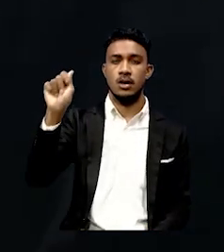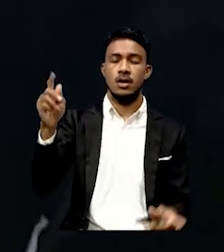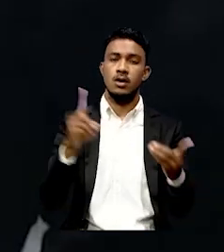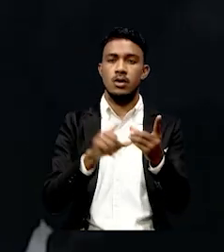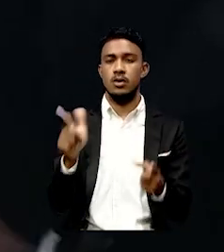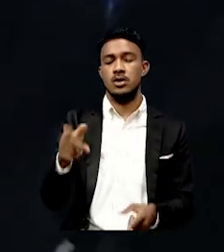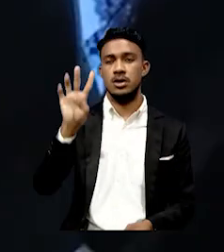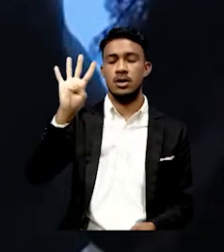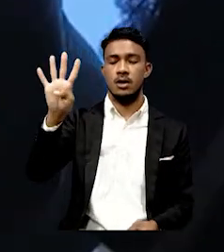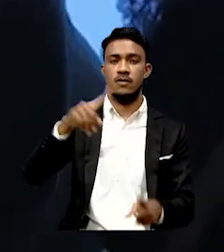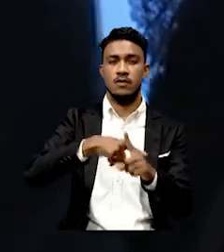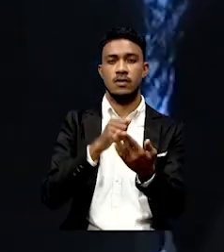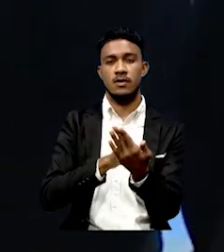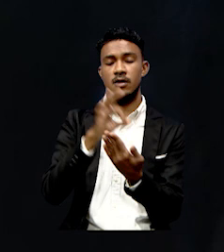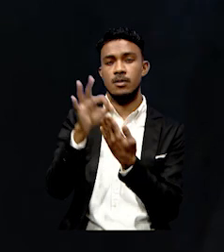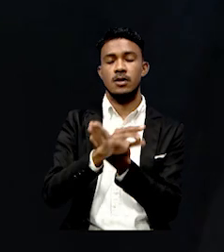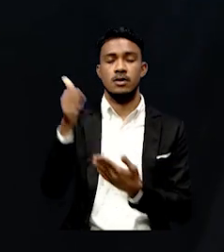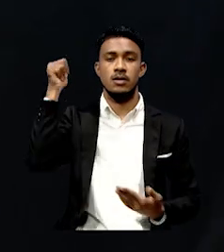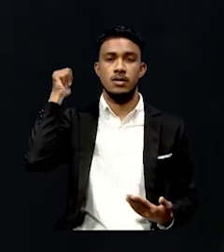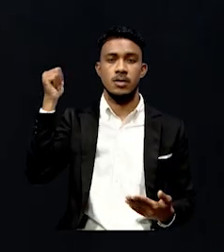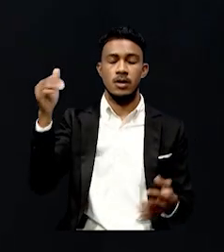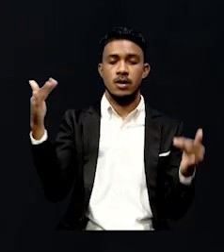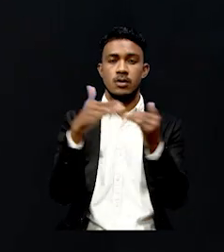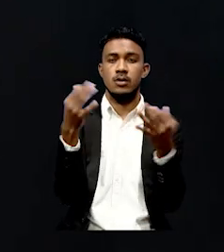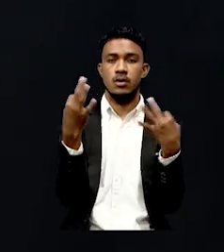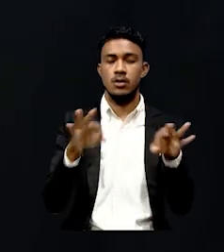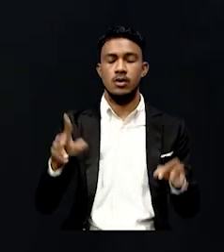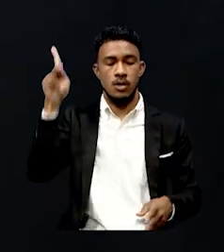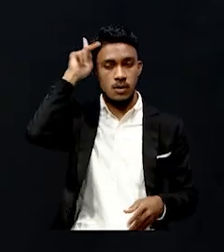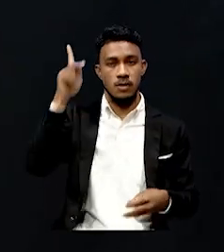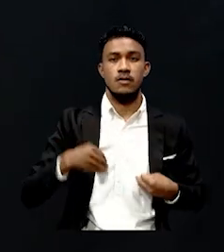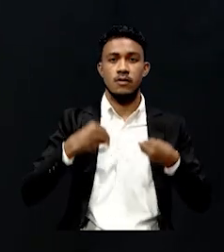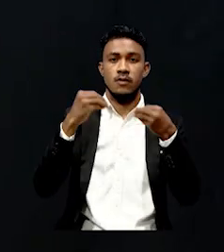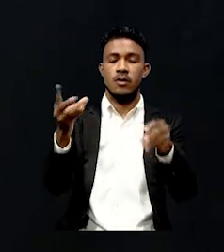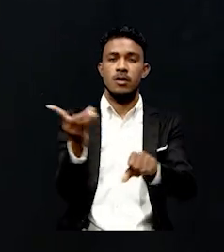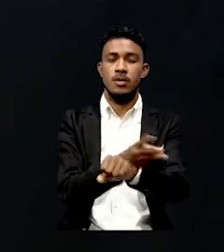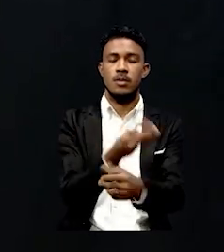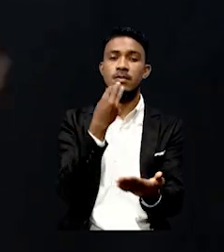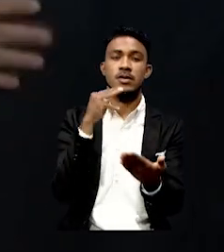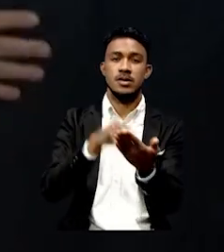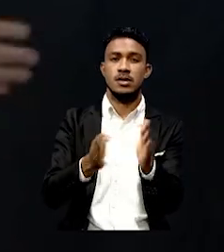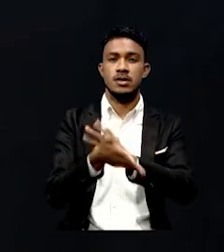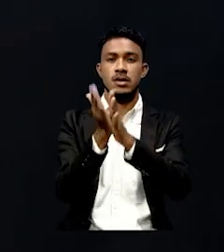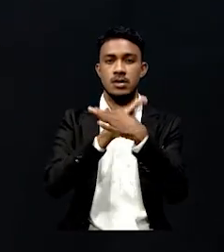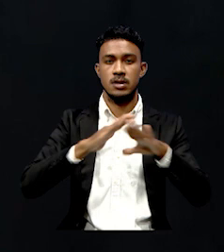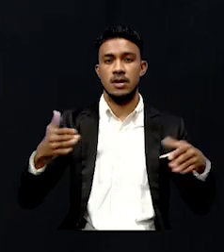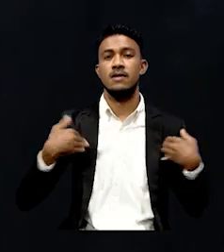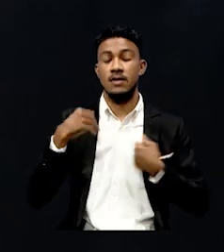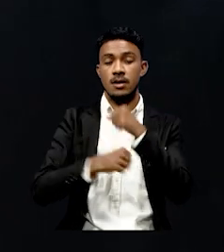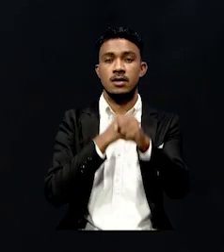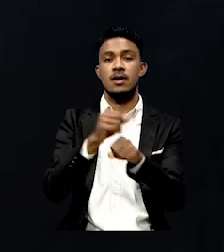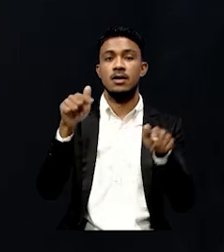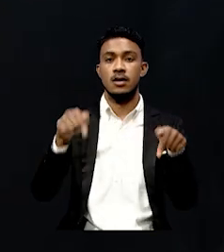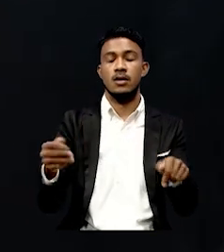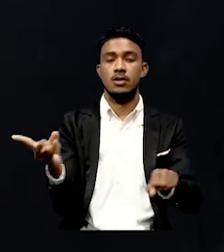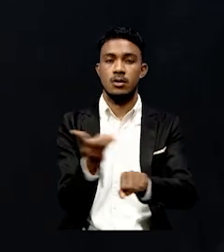liubá. Afim remata encontro, Papa oferece documento balão com a mensagem da paz nebe divulga e atina ne, no